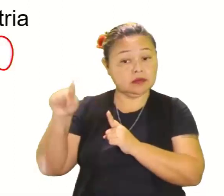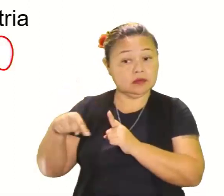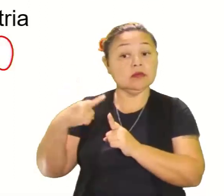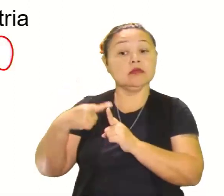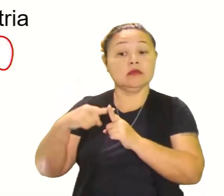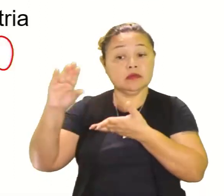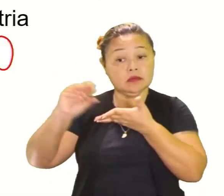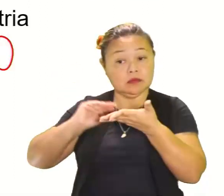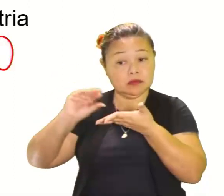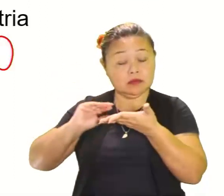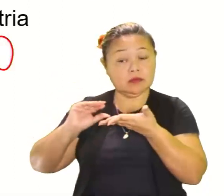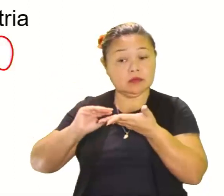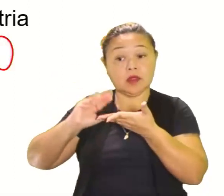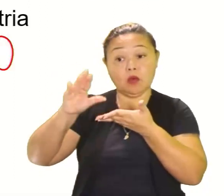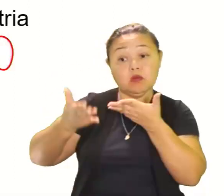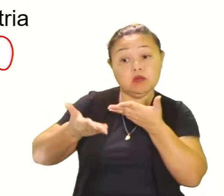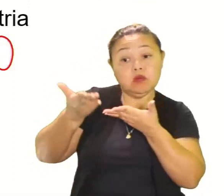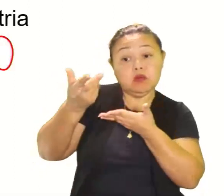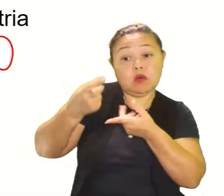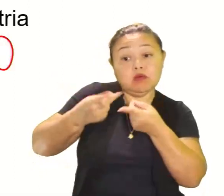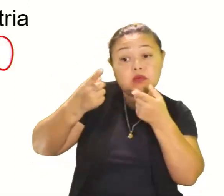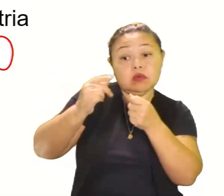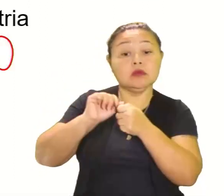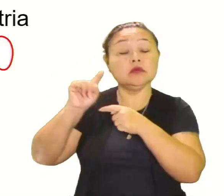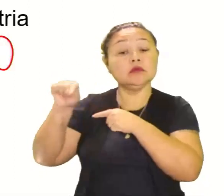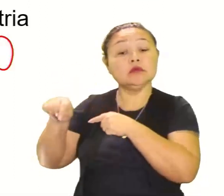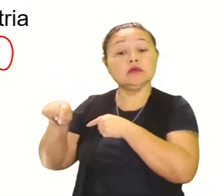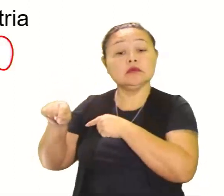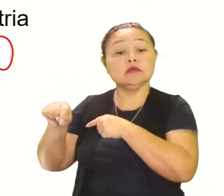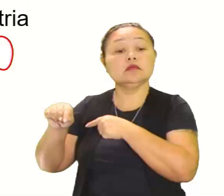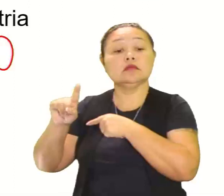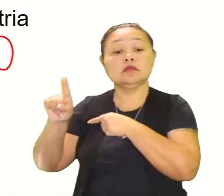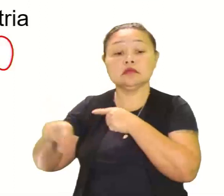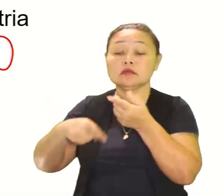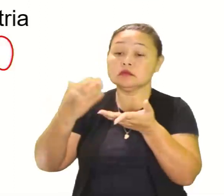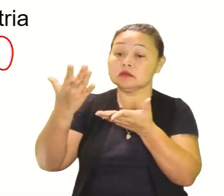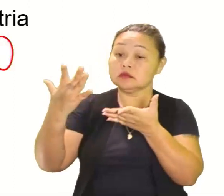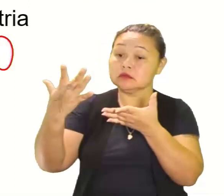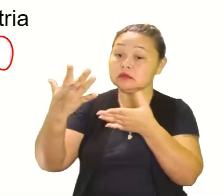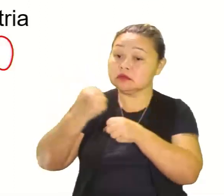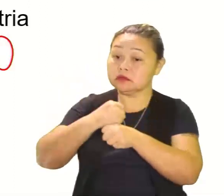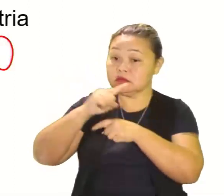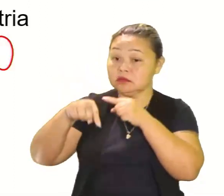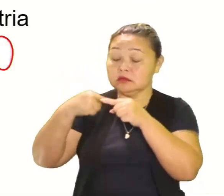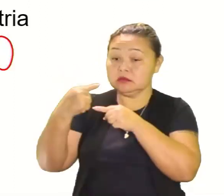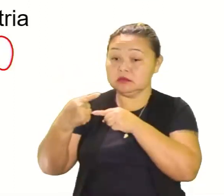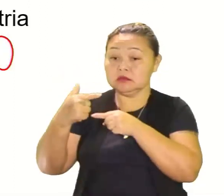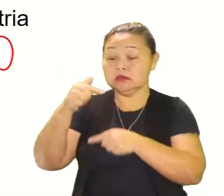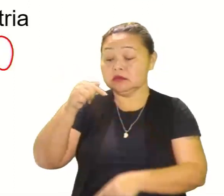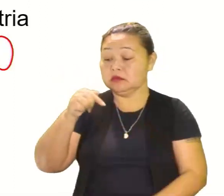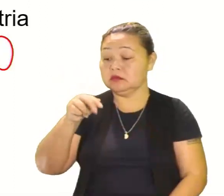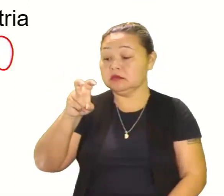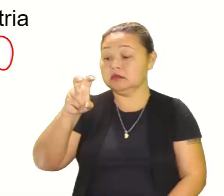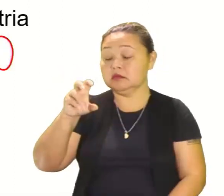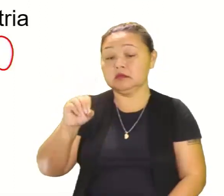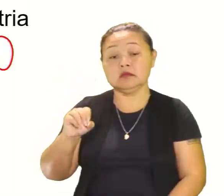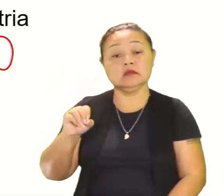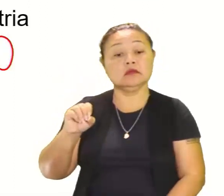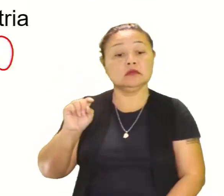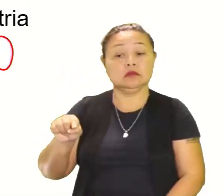um faturamento positivo, ela aumentou as vendas. Tá somando, tá subtraindo, vai passar? Somando. Então, aqui ficamos